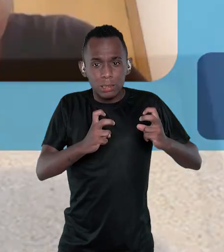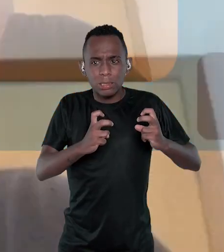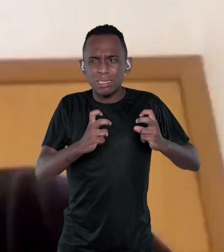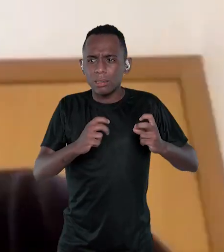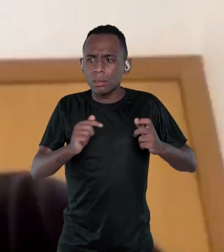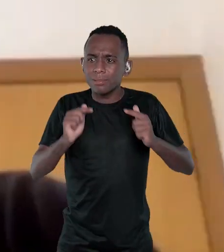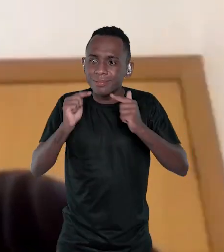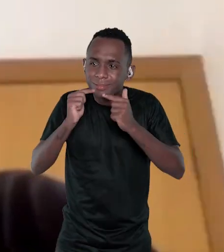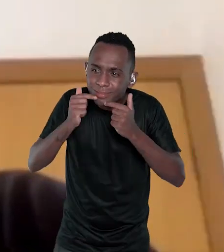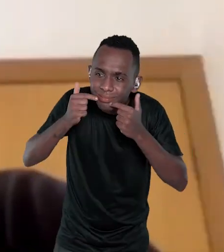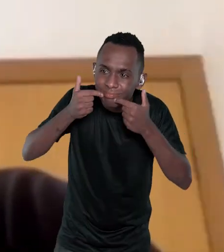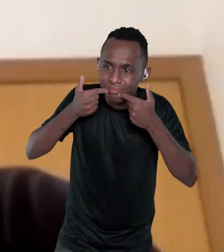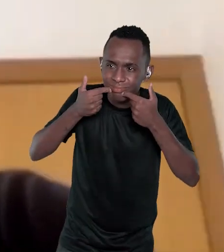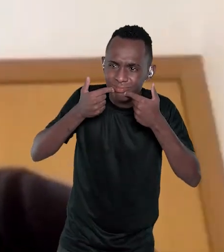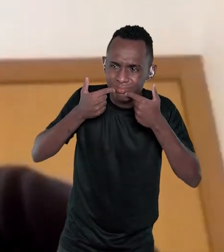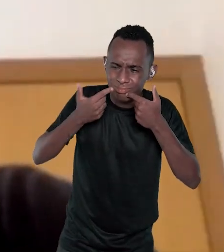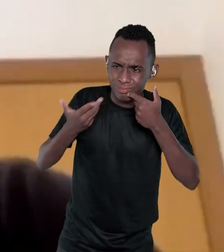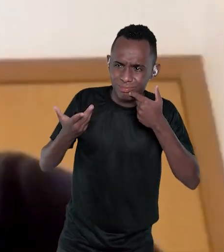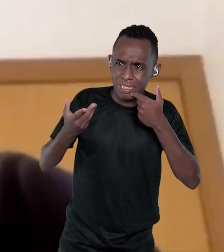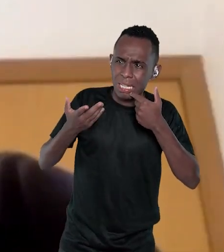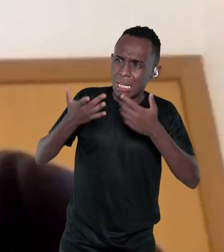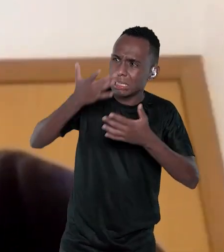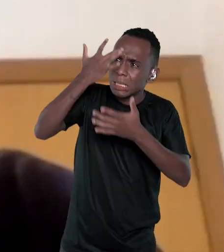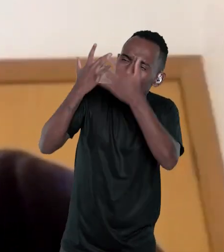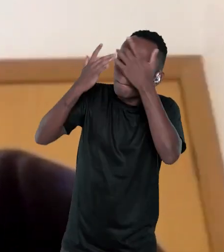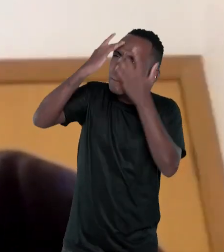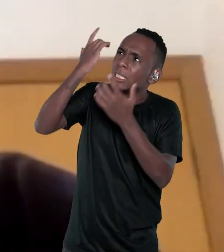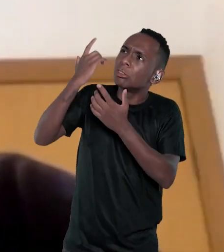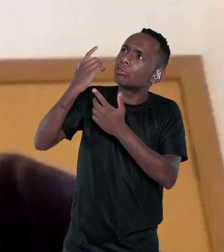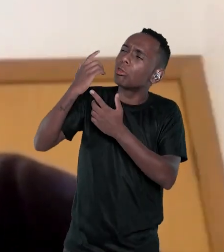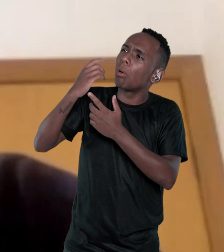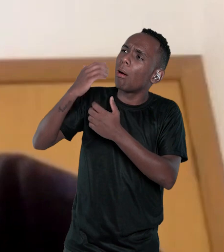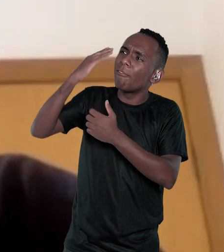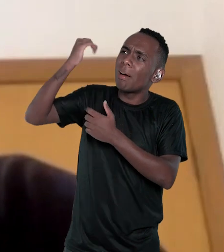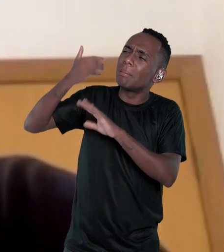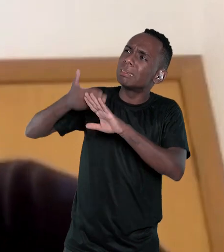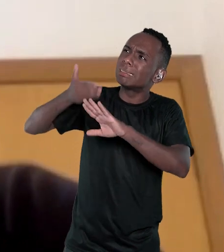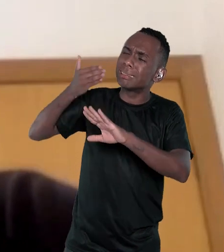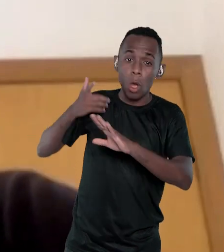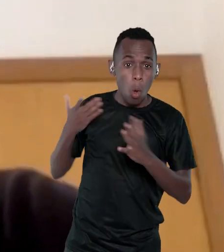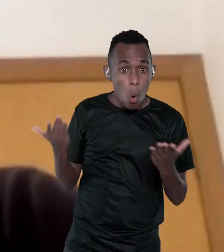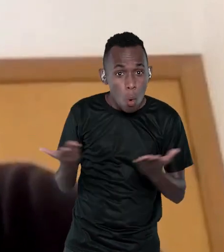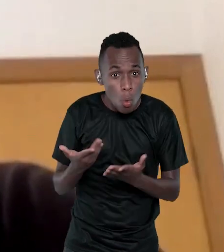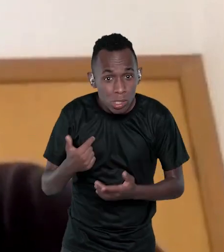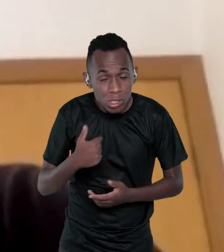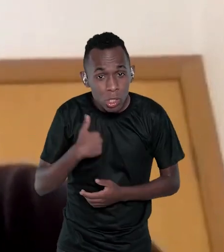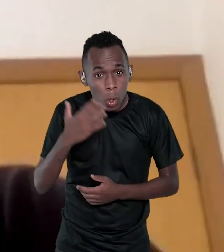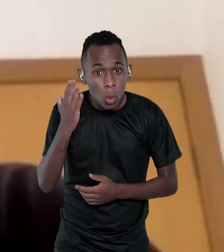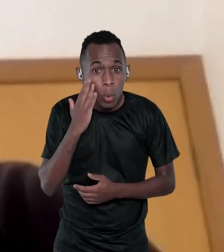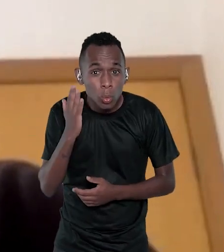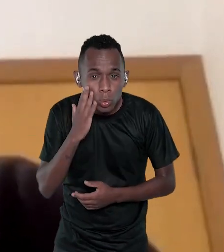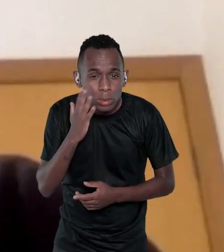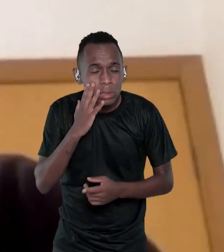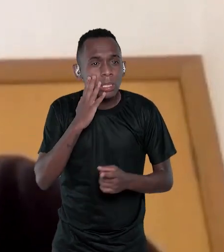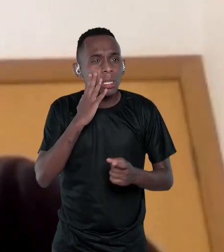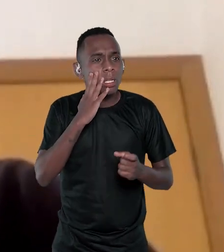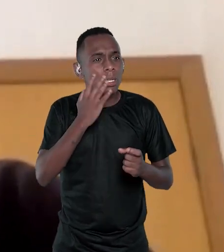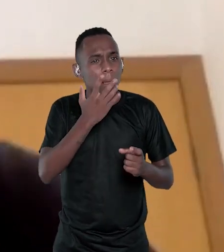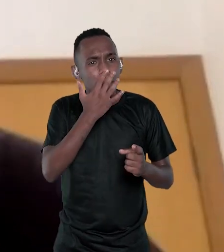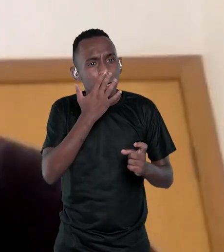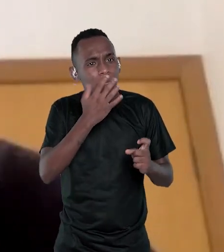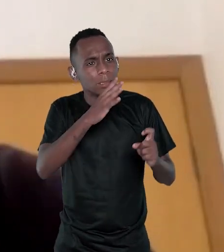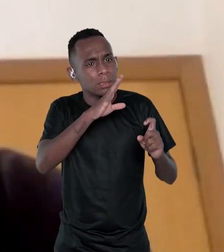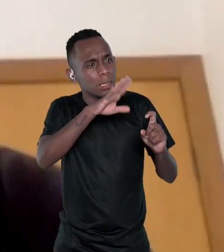ruge. Não correspondo ao sorriso amarelo de ídolos antigos. Hoje, sei